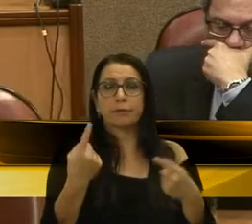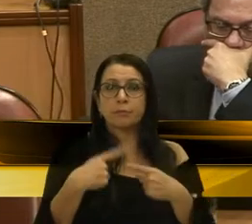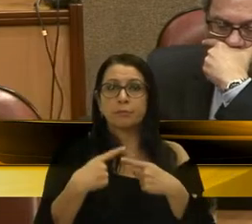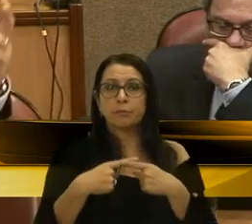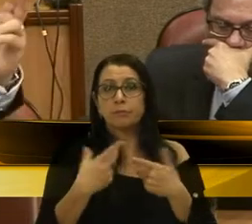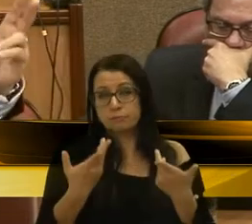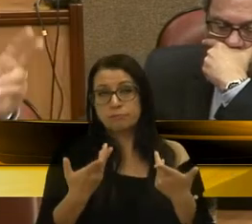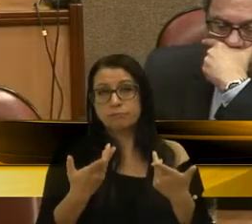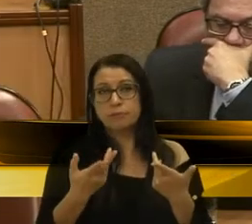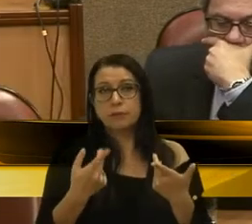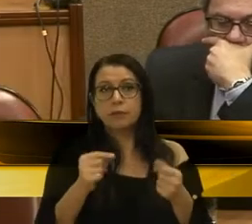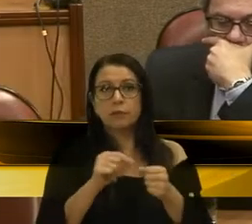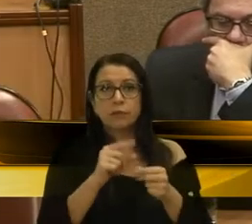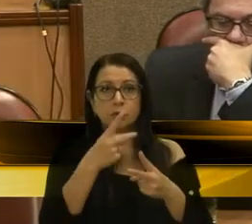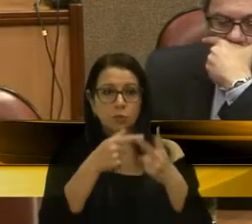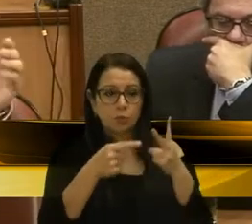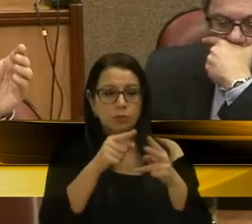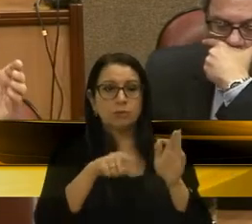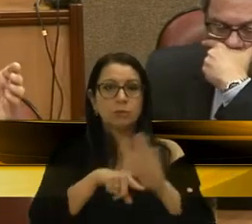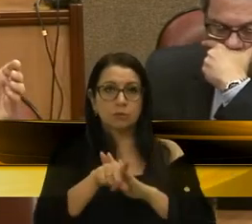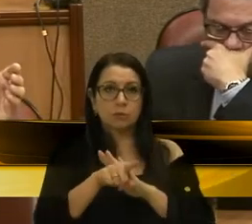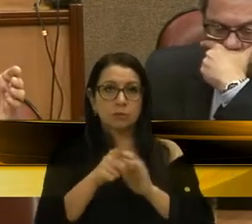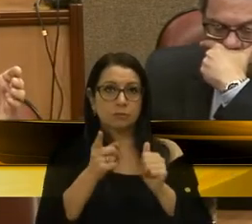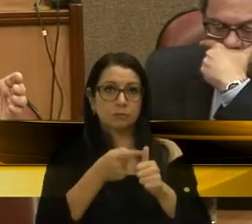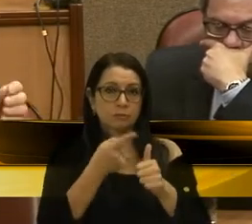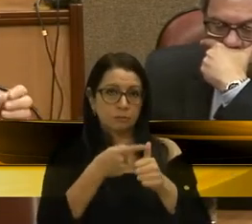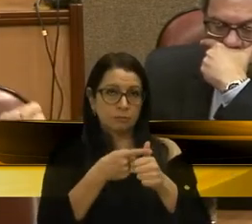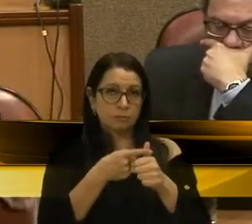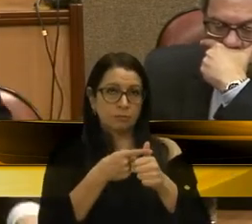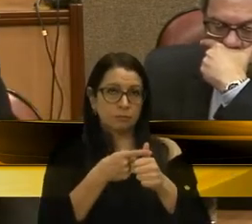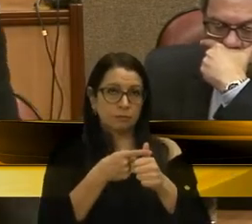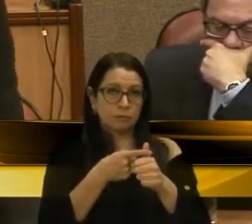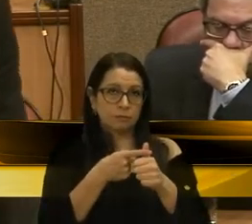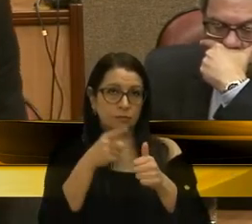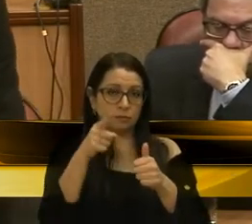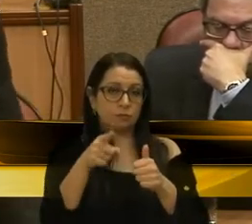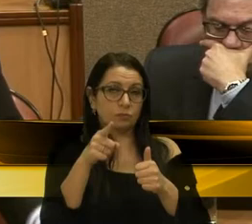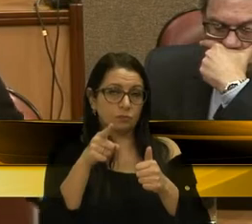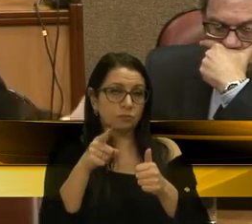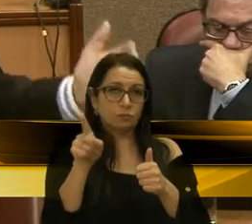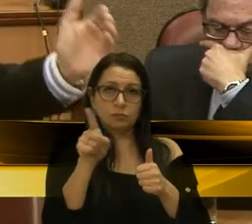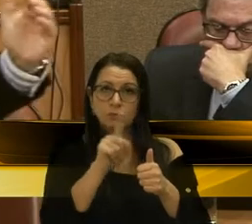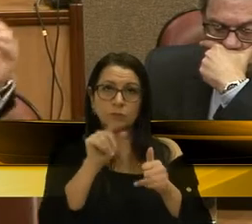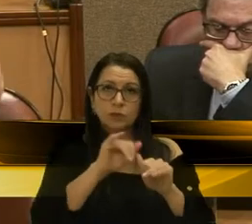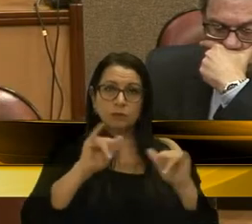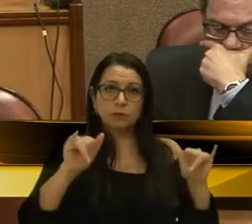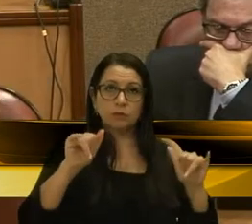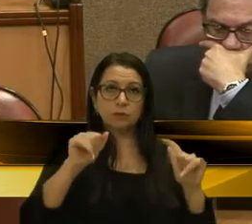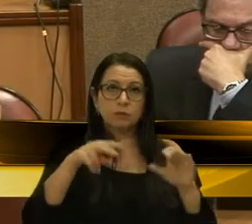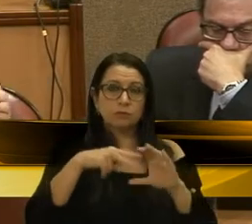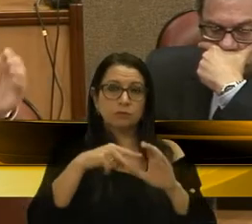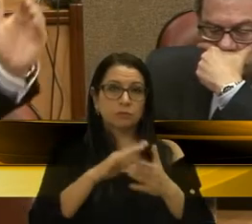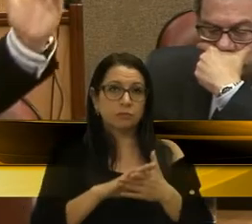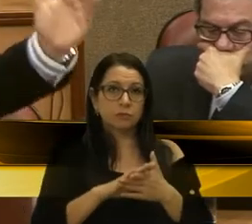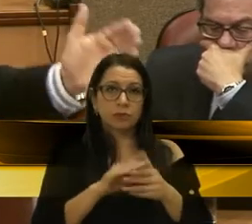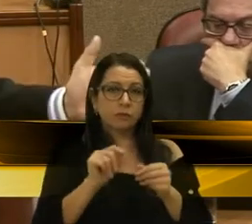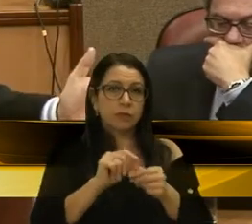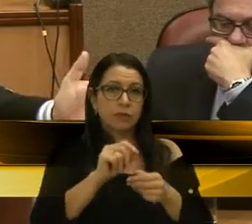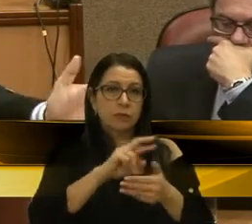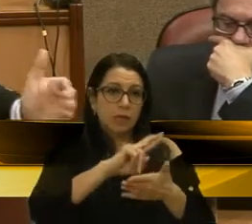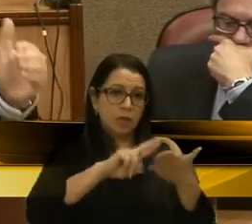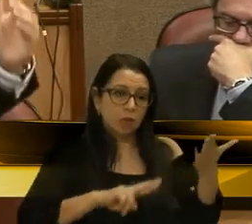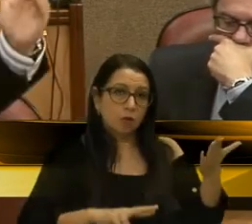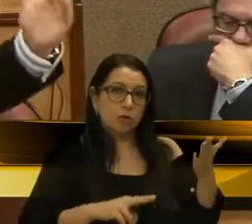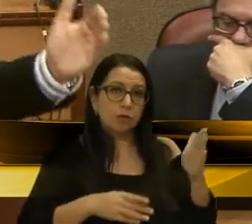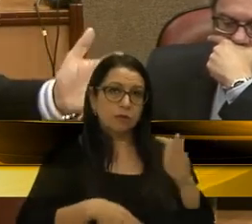ação. Lhe faço 2 perguntas. A primeira é se Vossa Excelência não comunicou à Câmara de Vereadores, não fez um relatório de sua